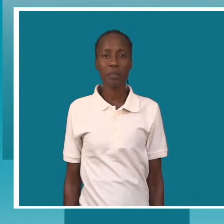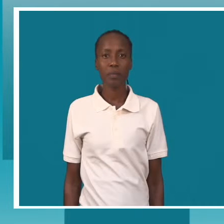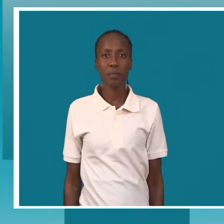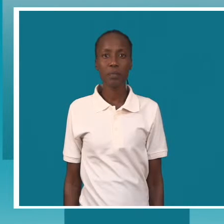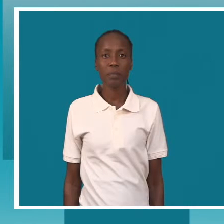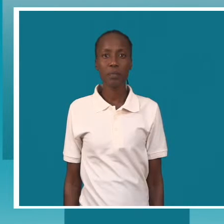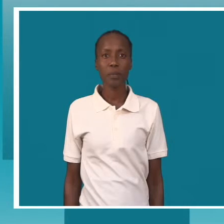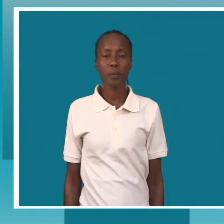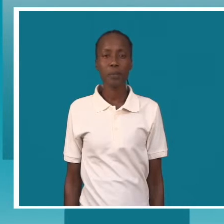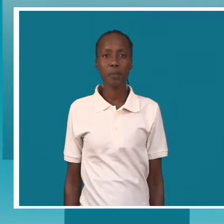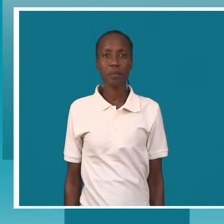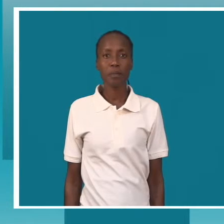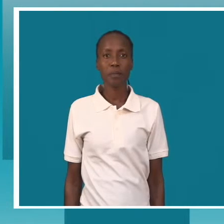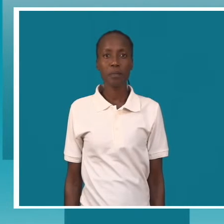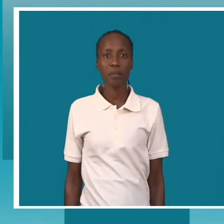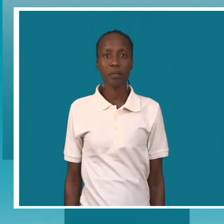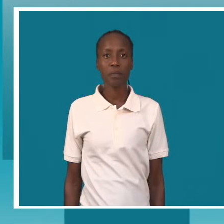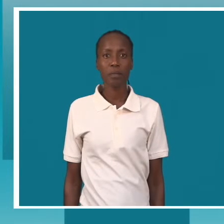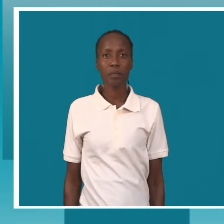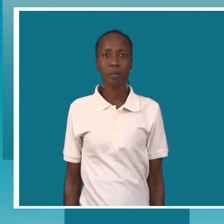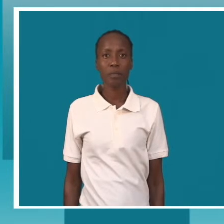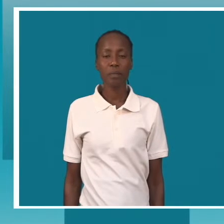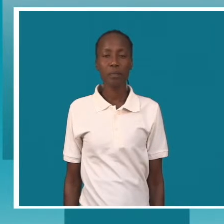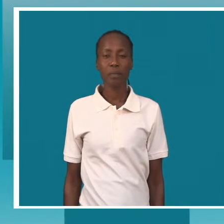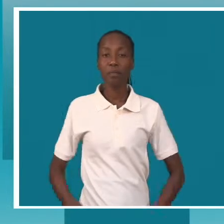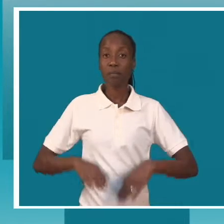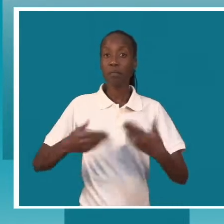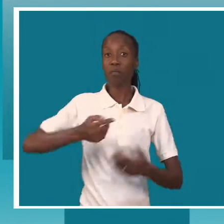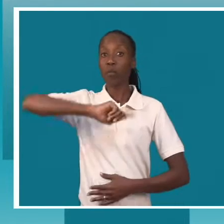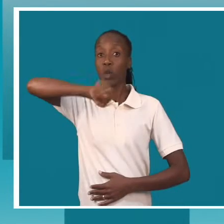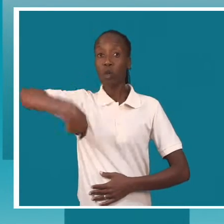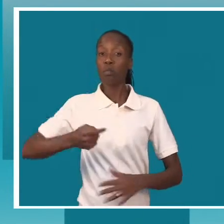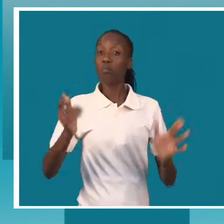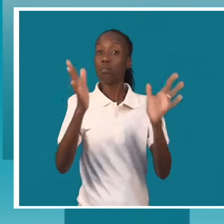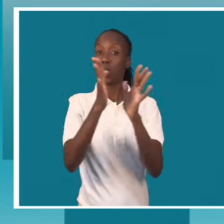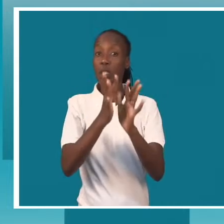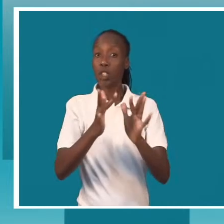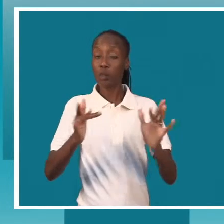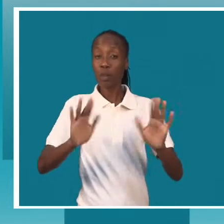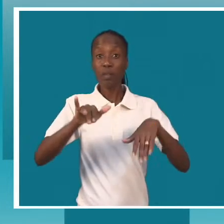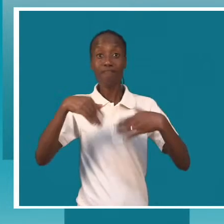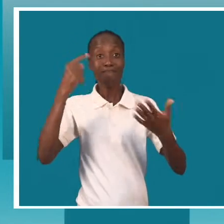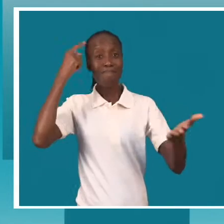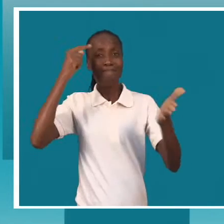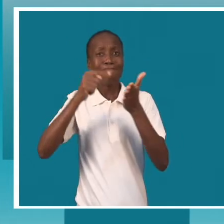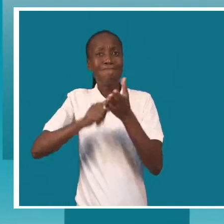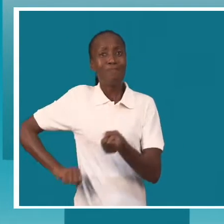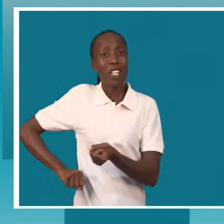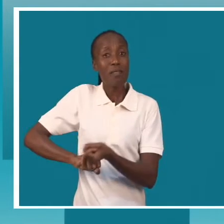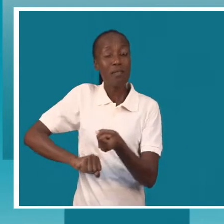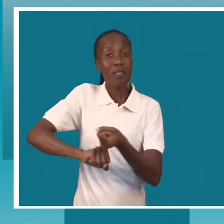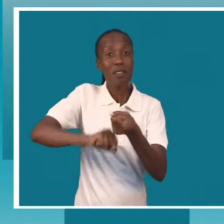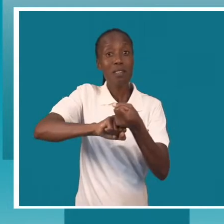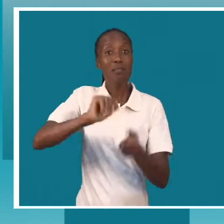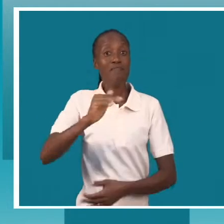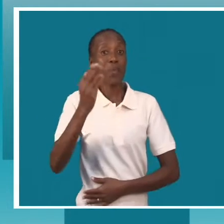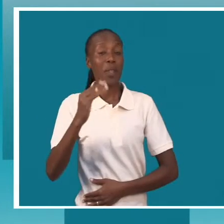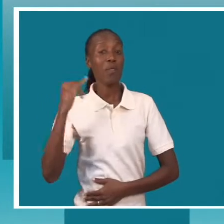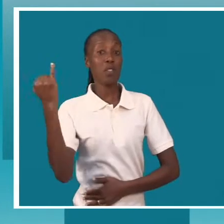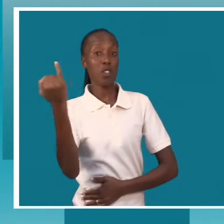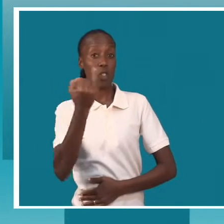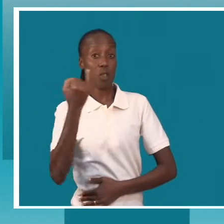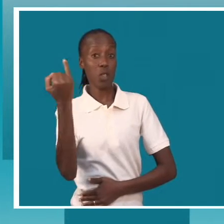Muitos serviços não temos lá um intérprete de língua de sinais. As pessoas vão aos centros de saúde no que diz respeito particular às questões